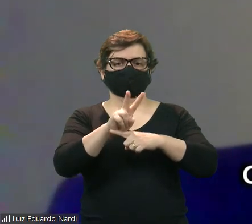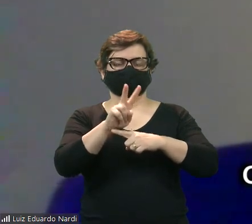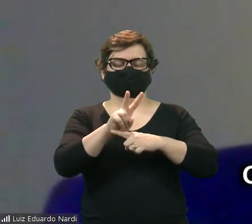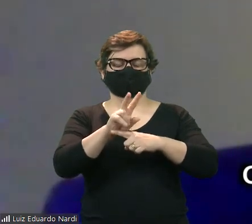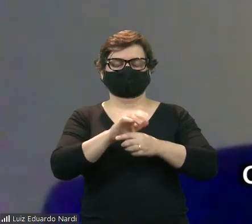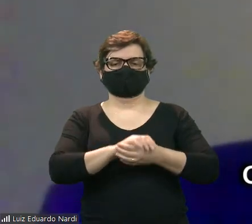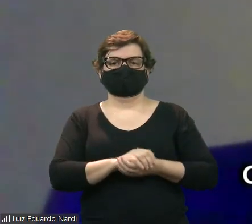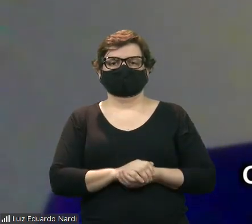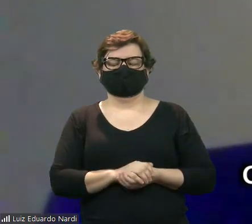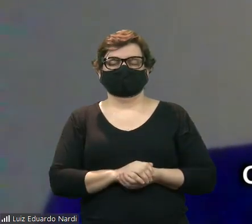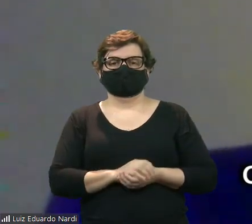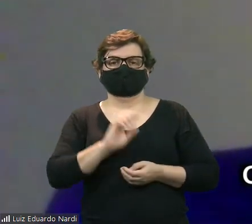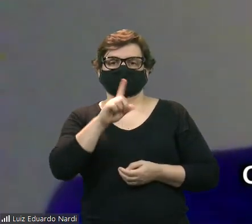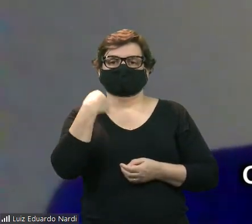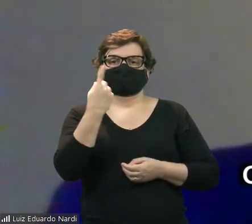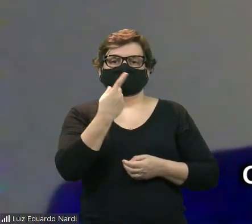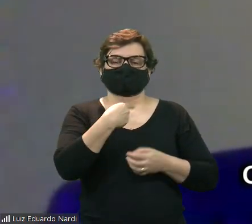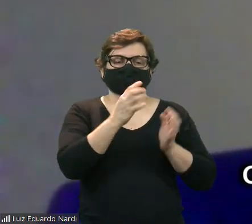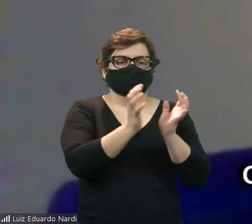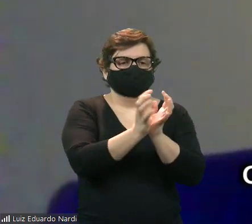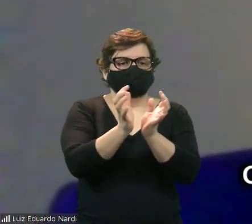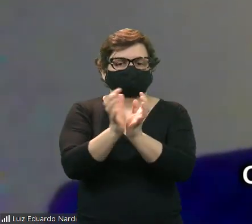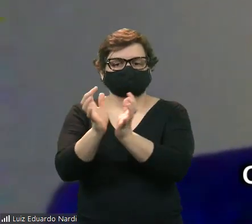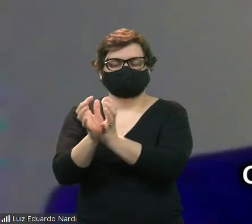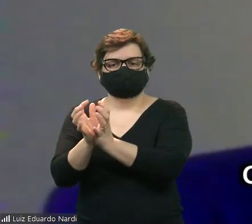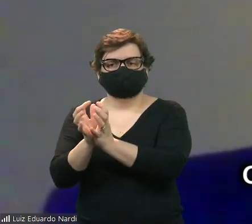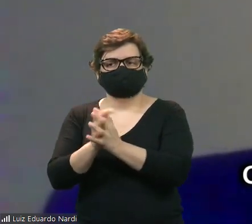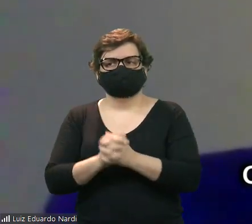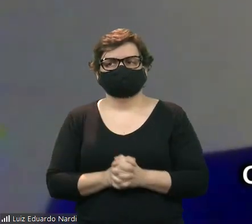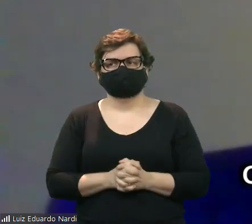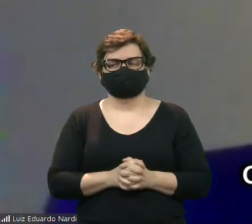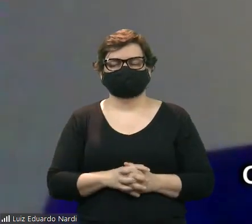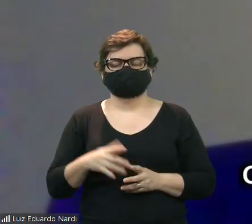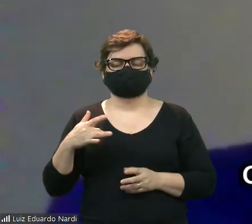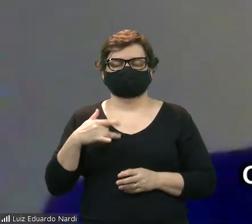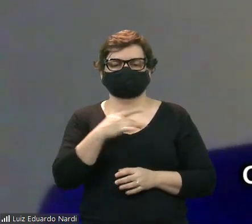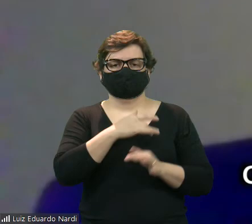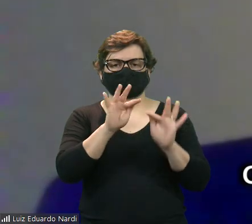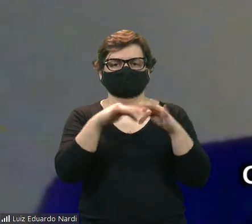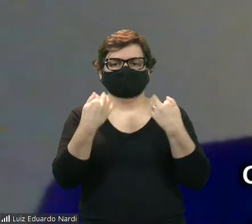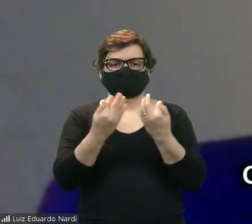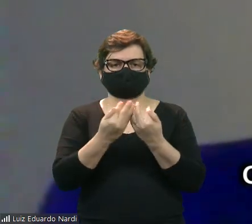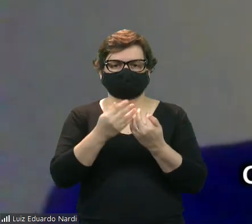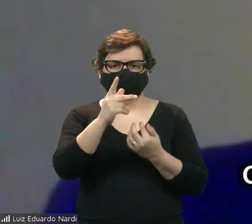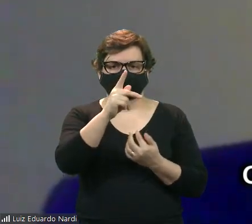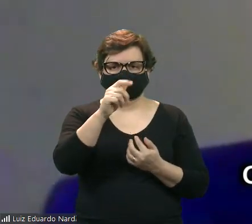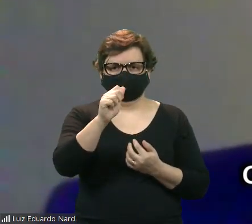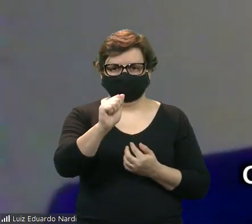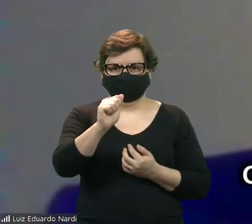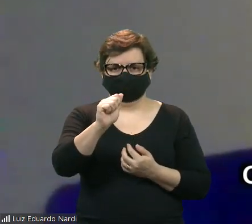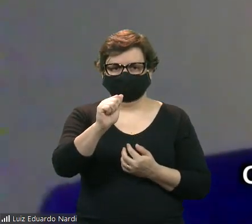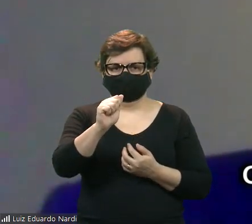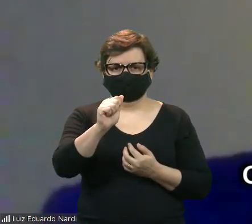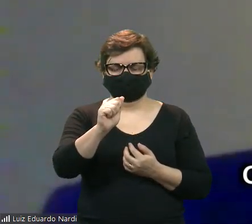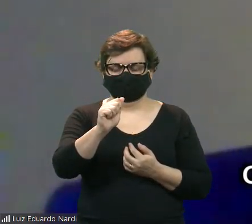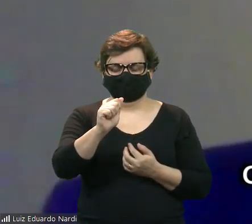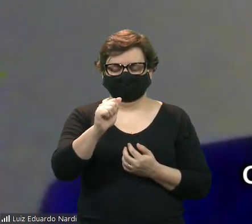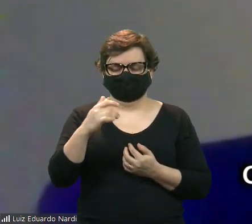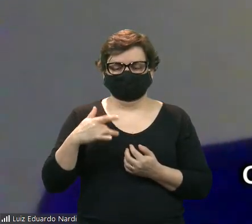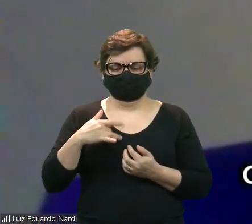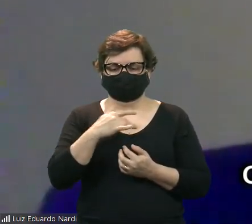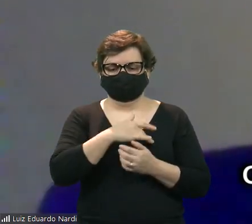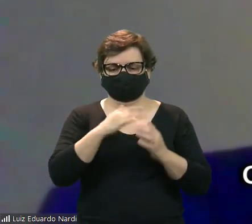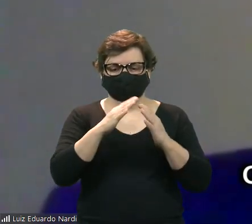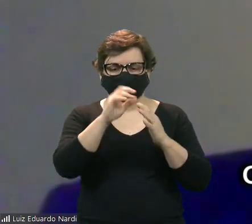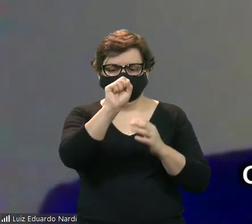cuidar de nossas unidades de saúde da família, cuidar do PA da Zona Norte, que este se dá, aliás,